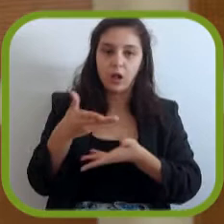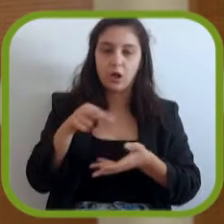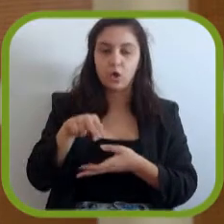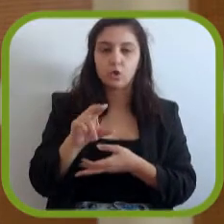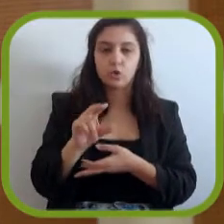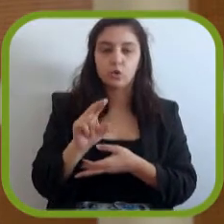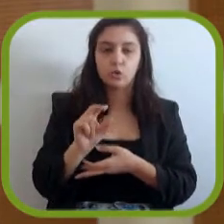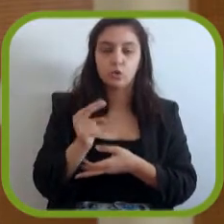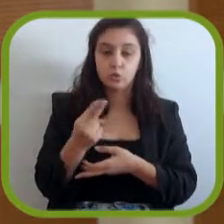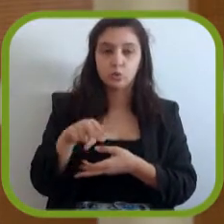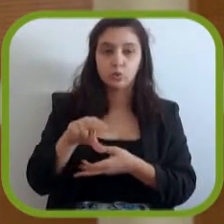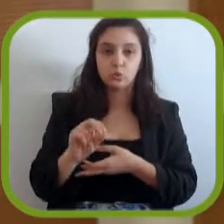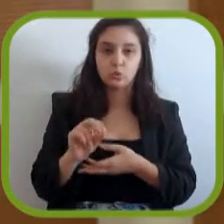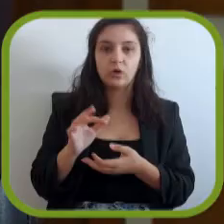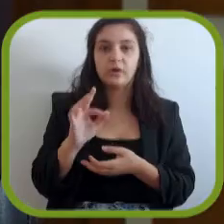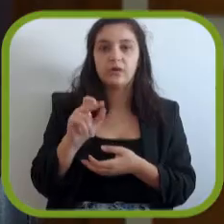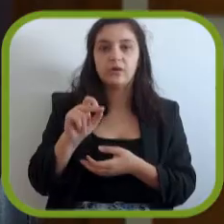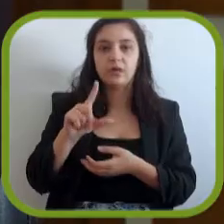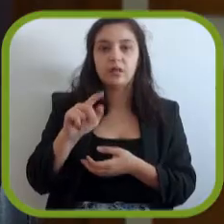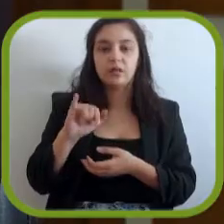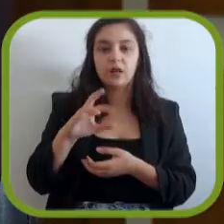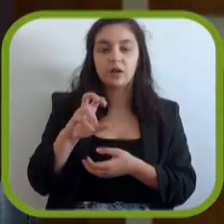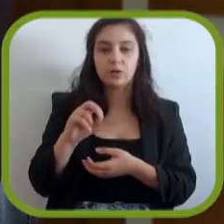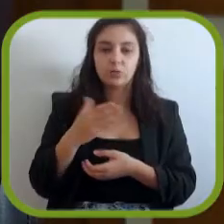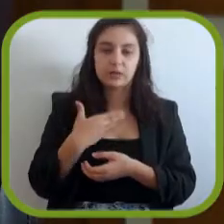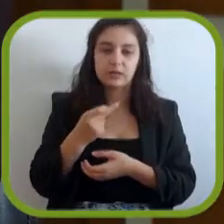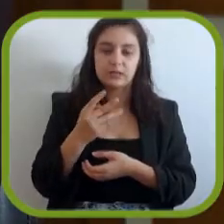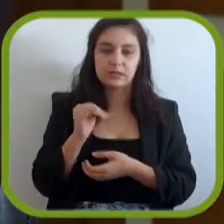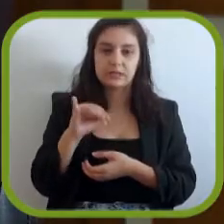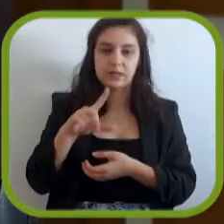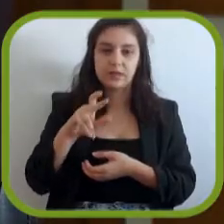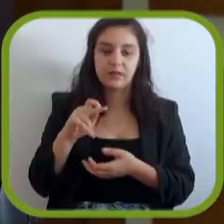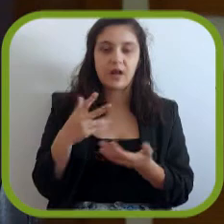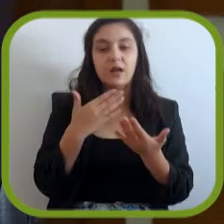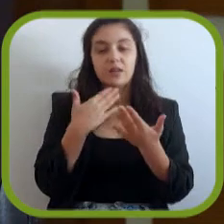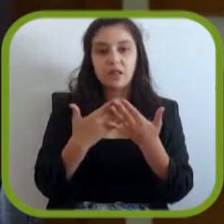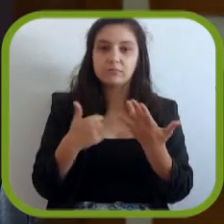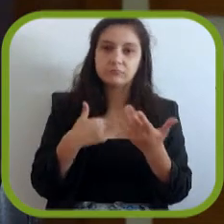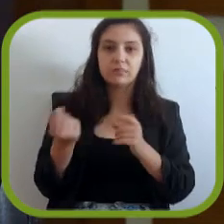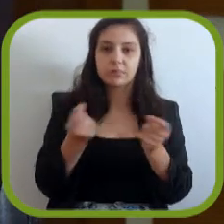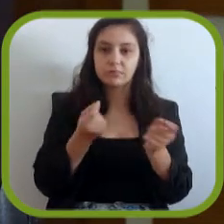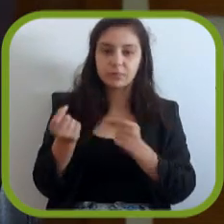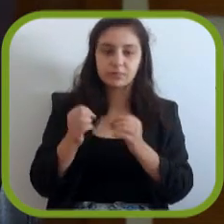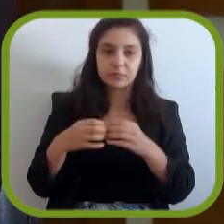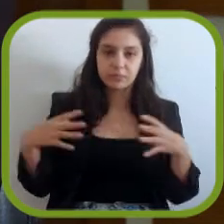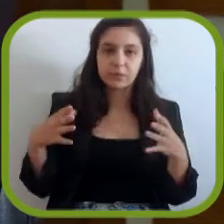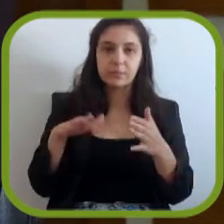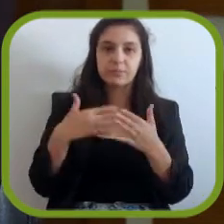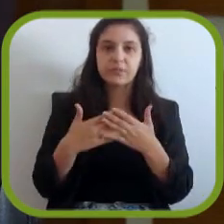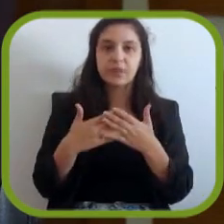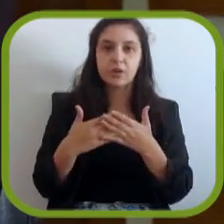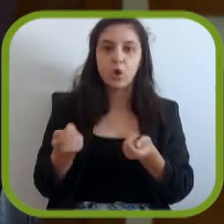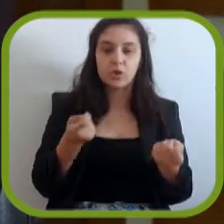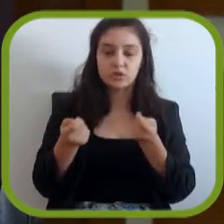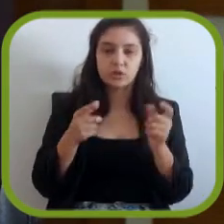à conversa com Nuno Faleiro da Silva sobre a saúde mental, uma temática que tem vindo a ser discutida com maior abertura por